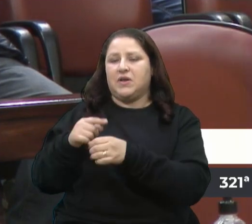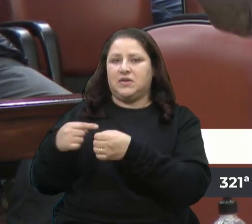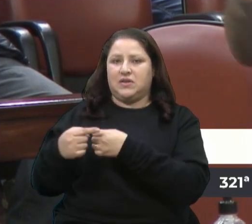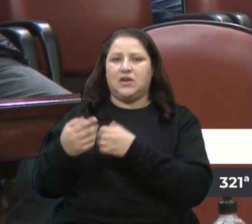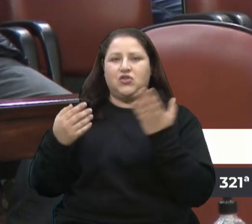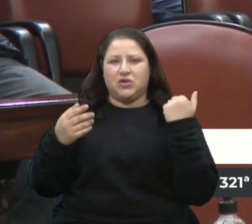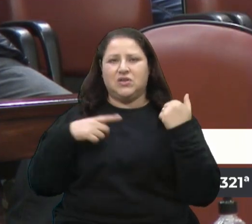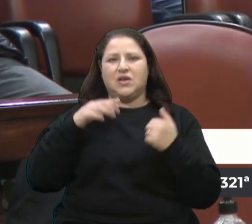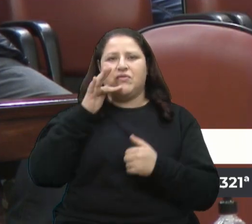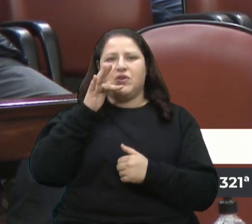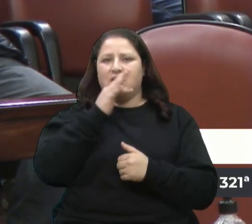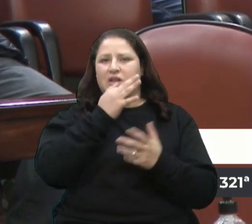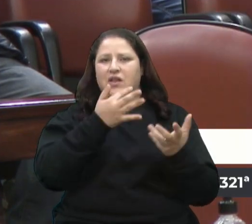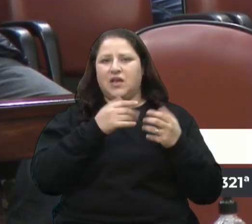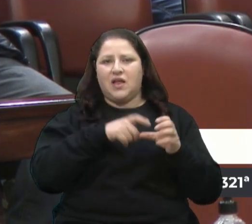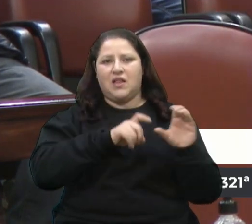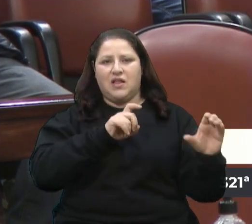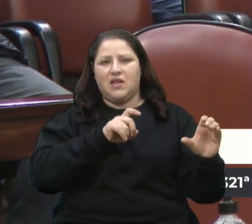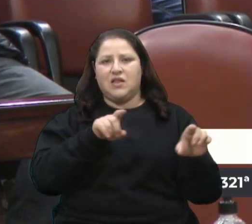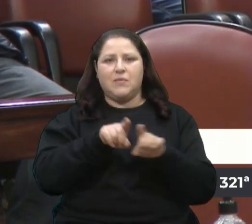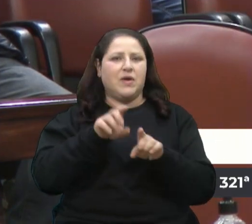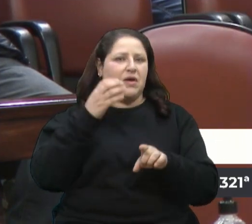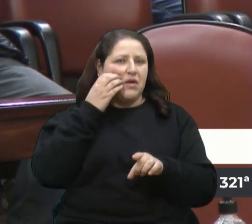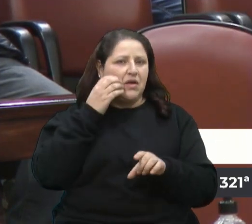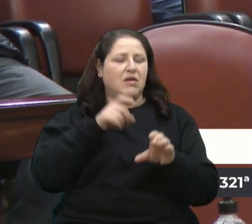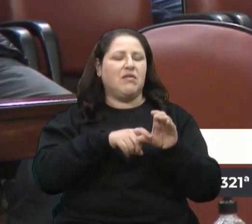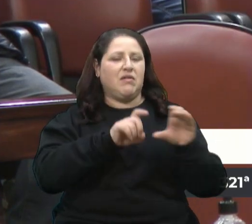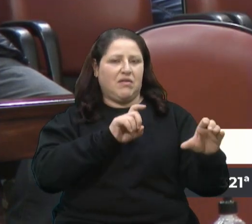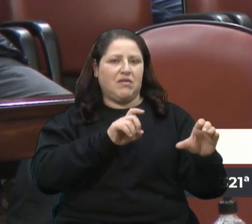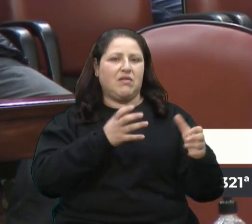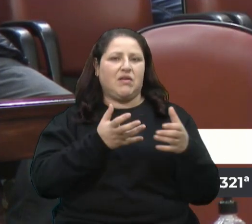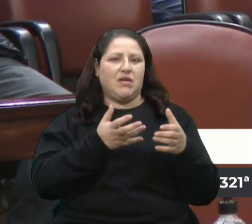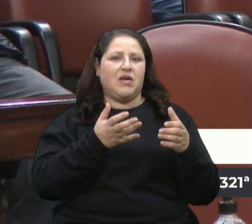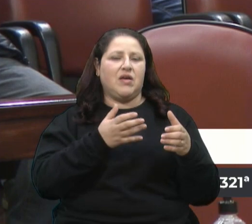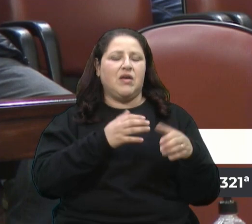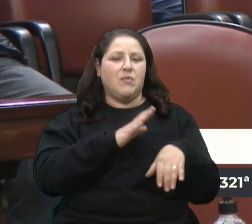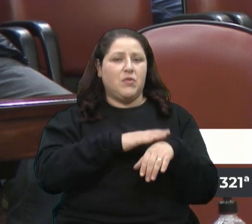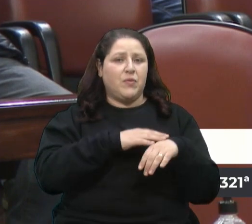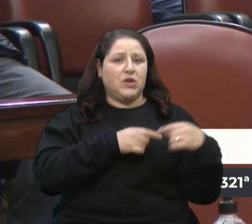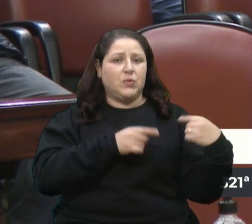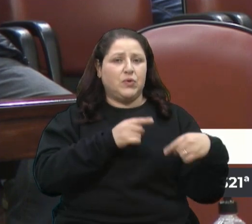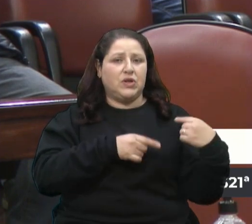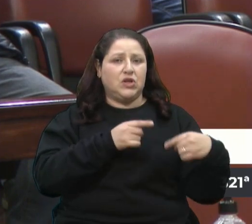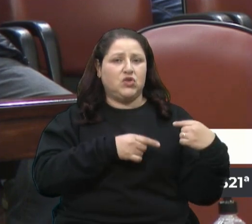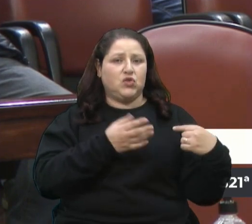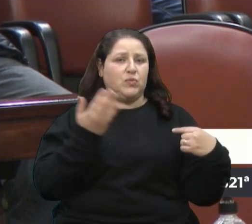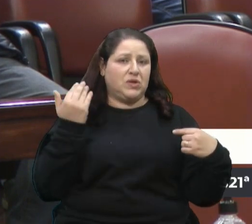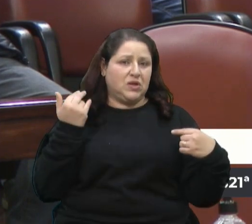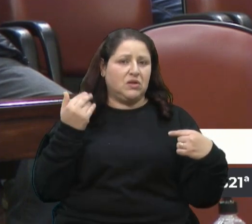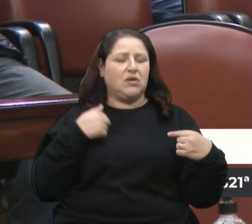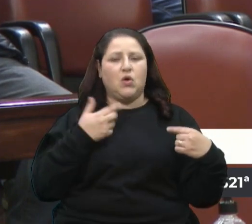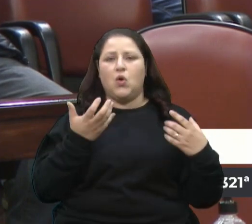Rech queria se emancipar. Bom, foi um momento político na época, mas eu sou totalmente contrário a essas